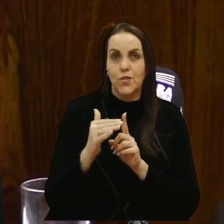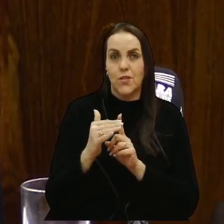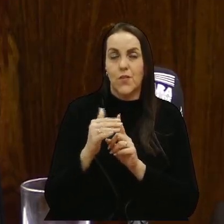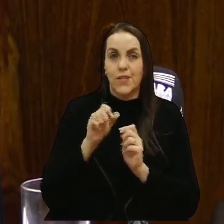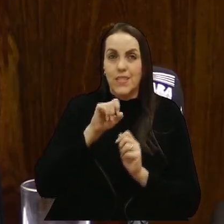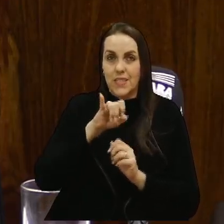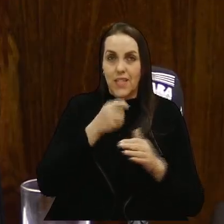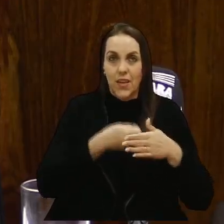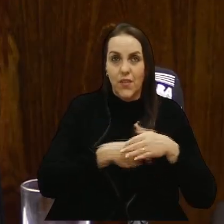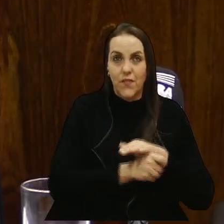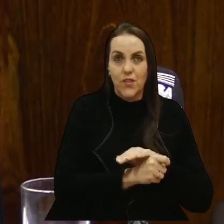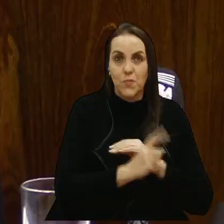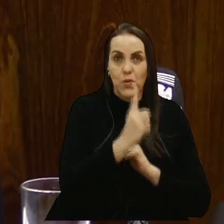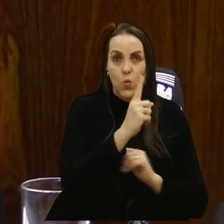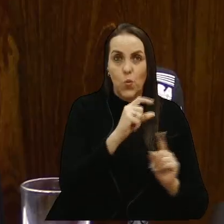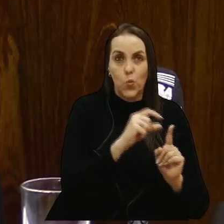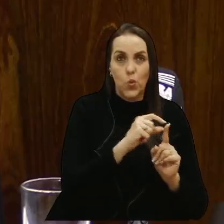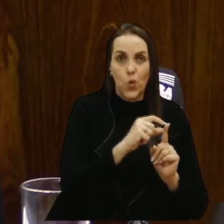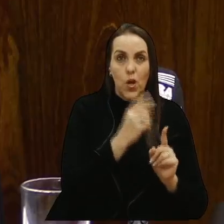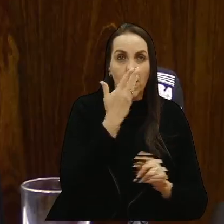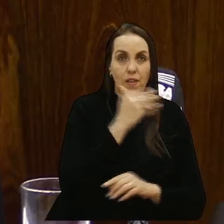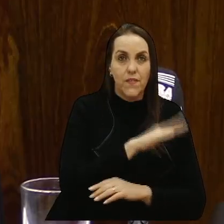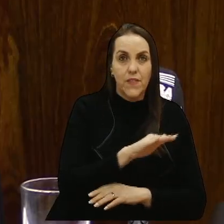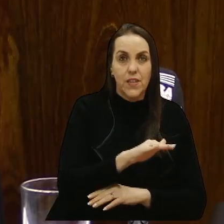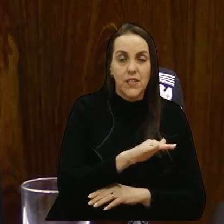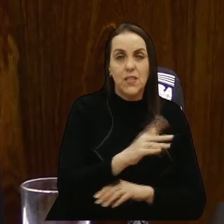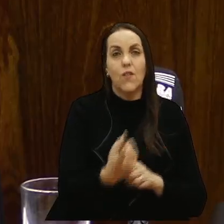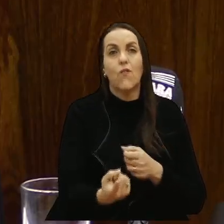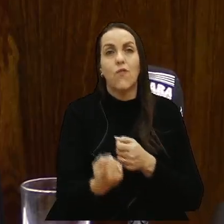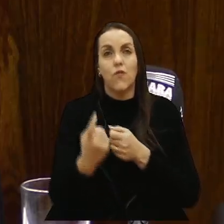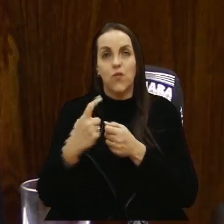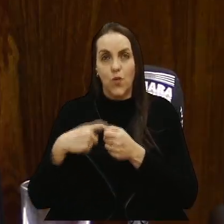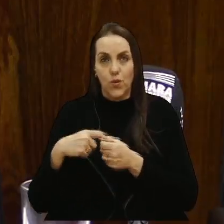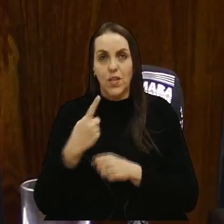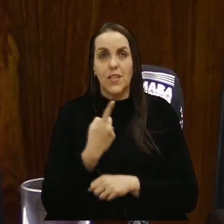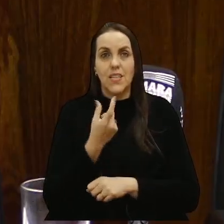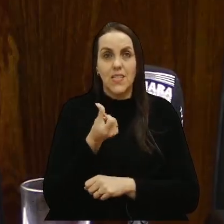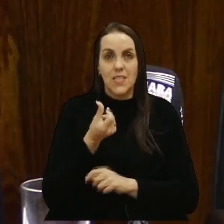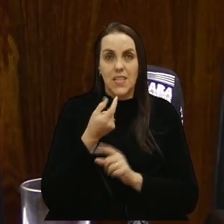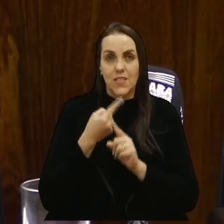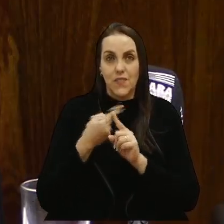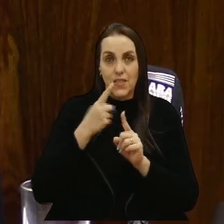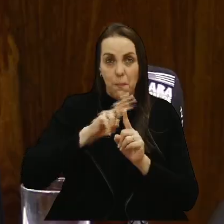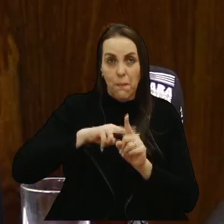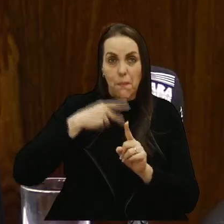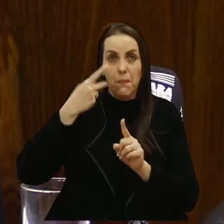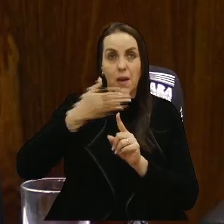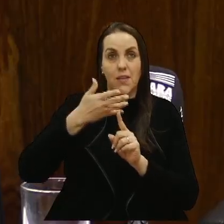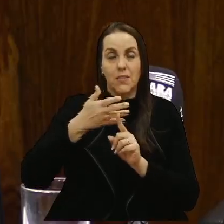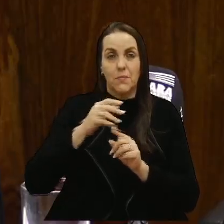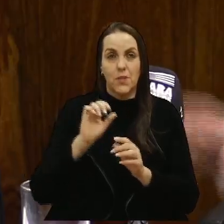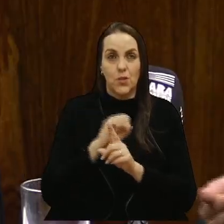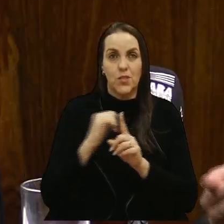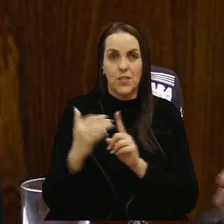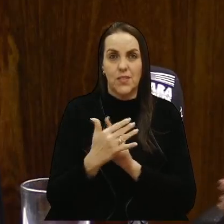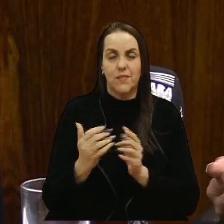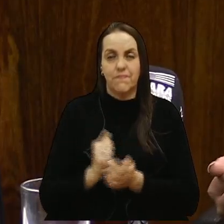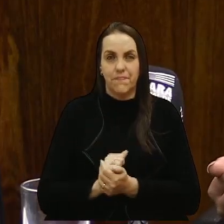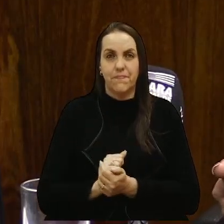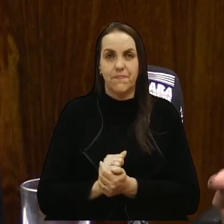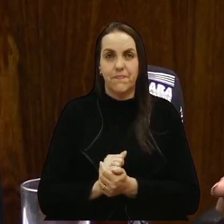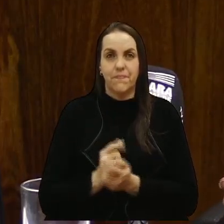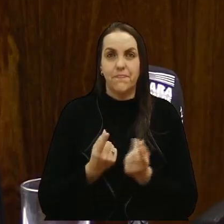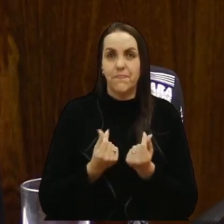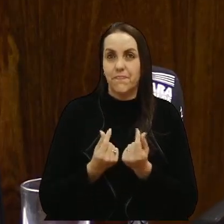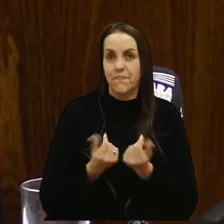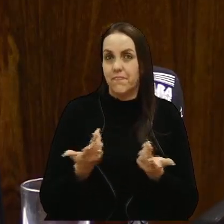gente investe $1 na infância, ele volta 16 vezes maior para a sociedade. Falando da questão